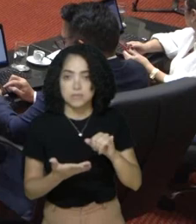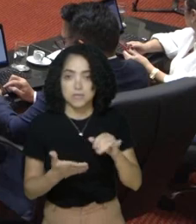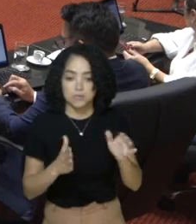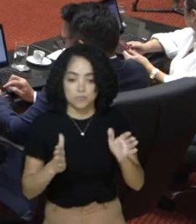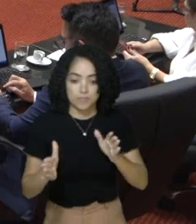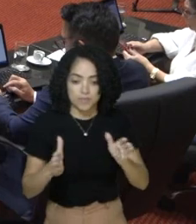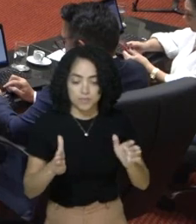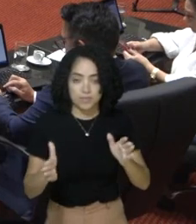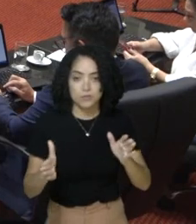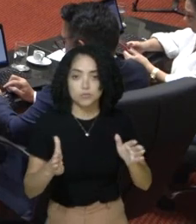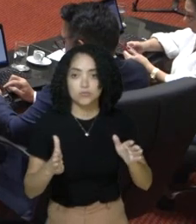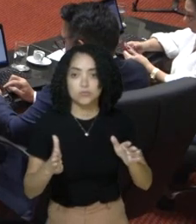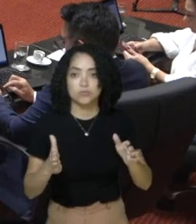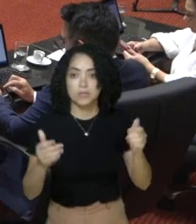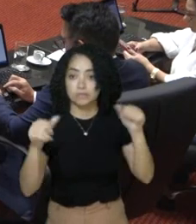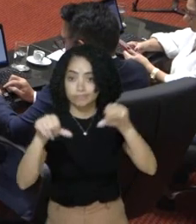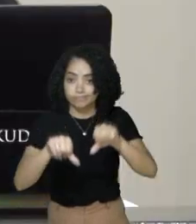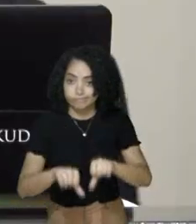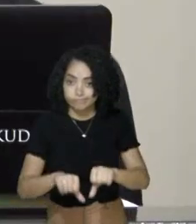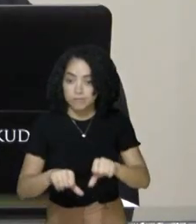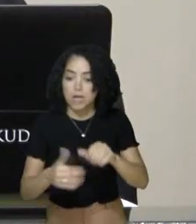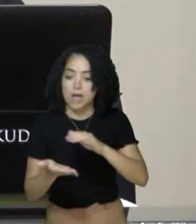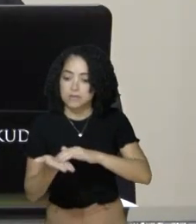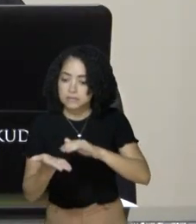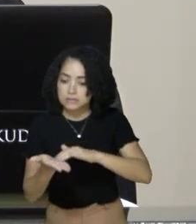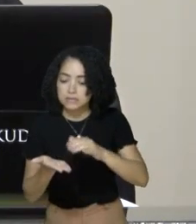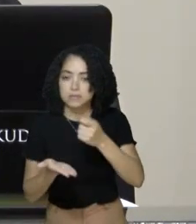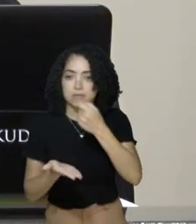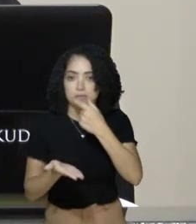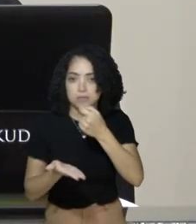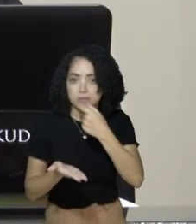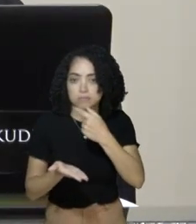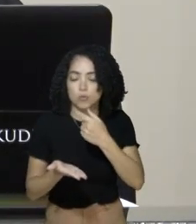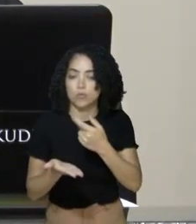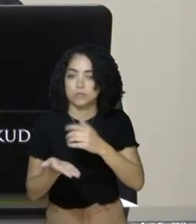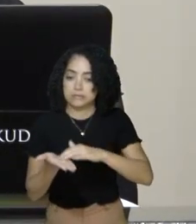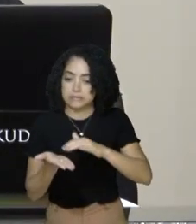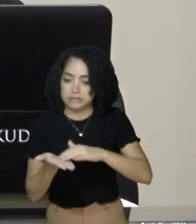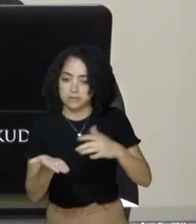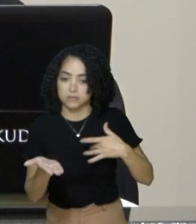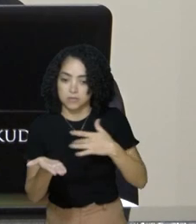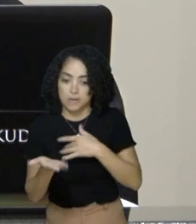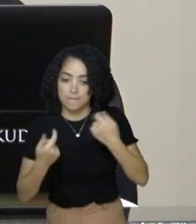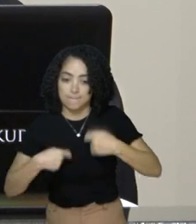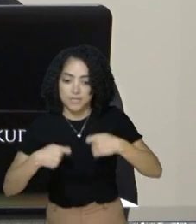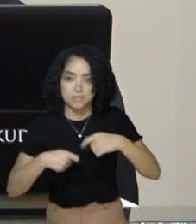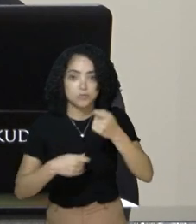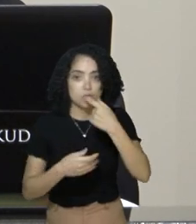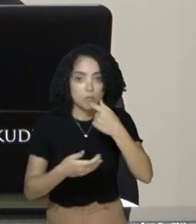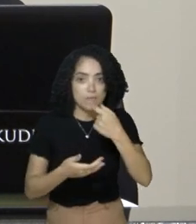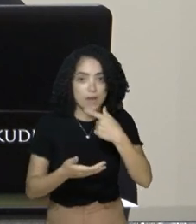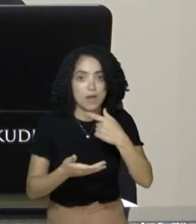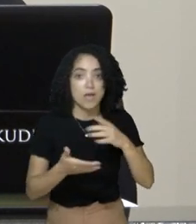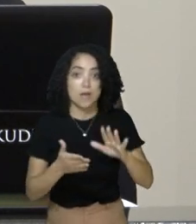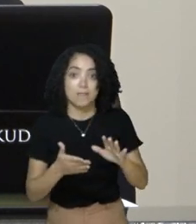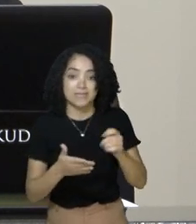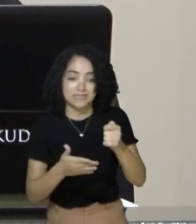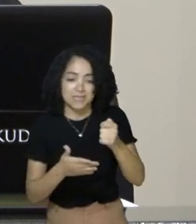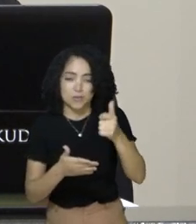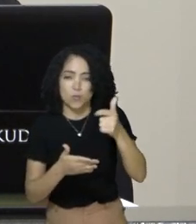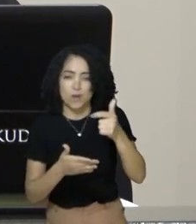a secretaria precisa de um medicamento urgente, medicamento que tem um prazo de validade de